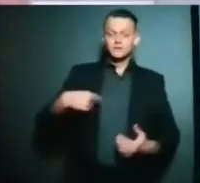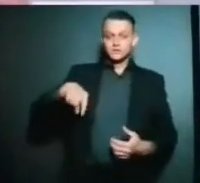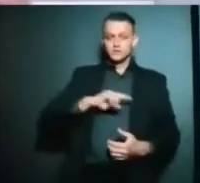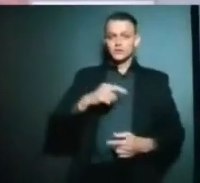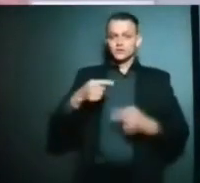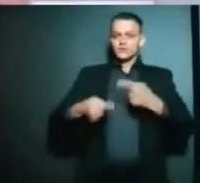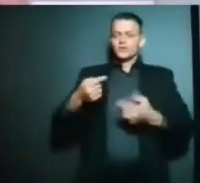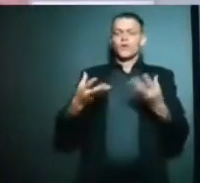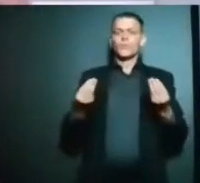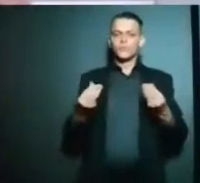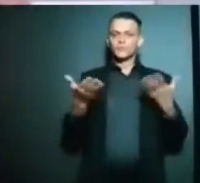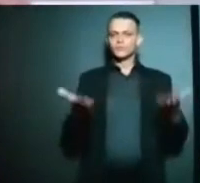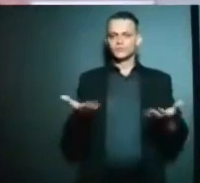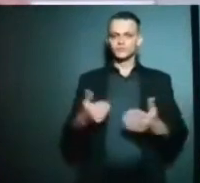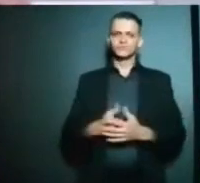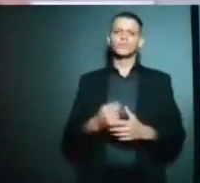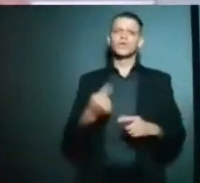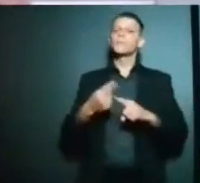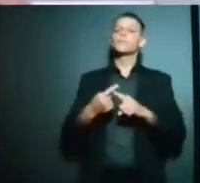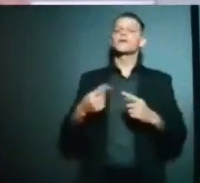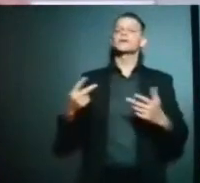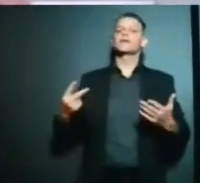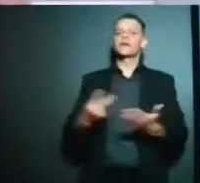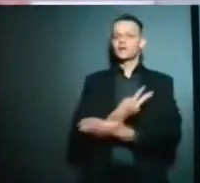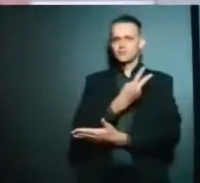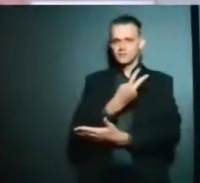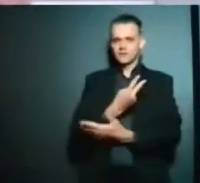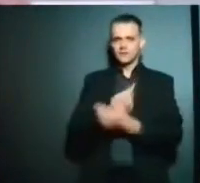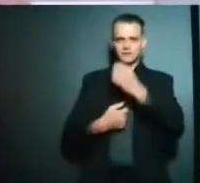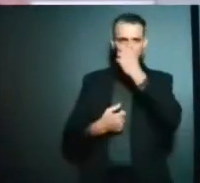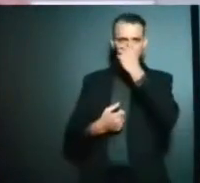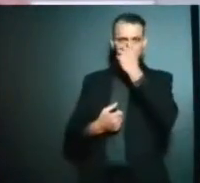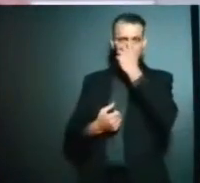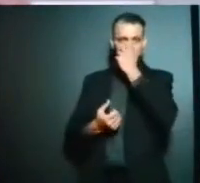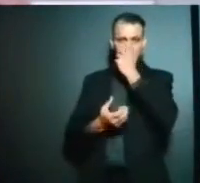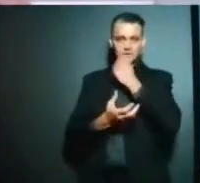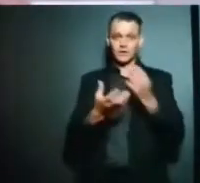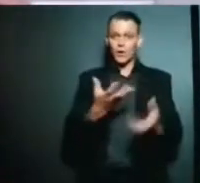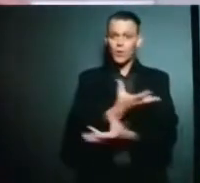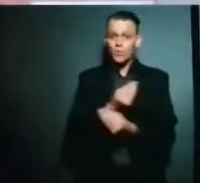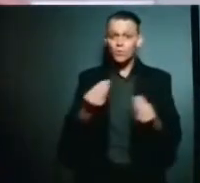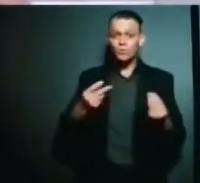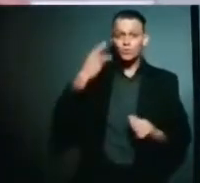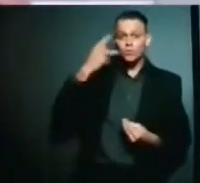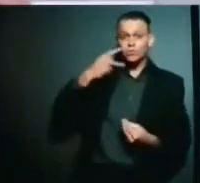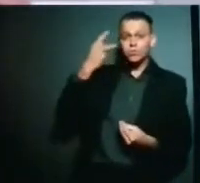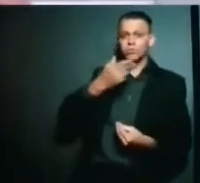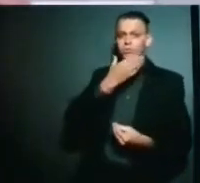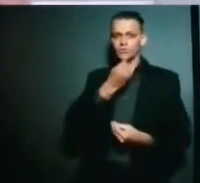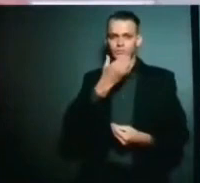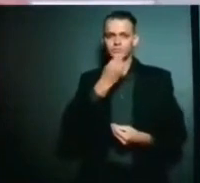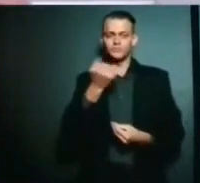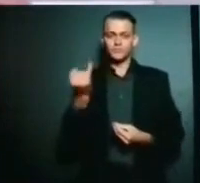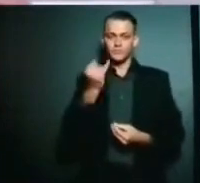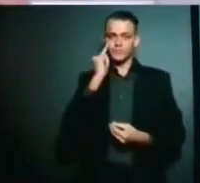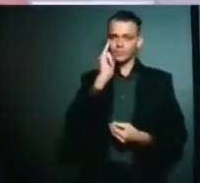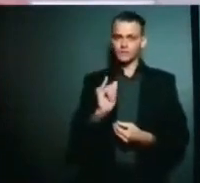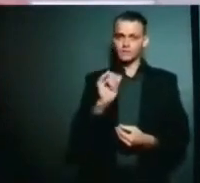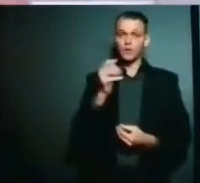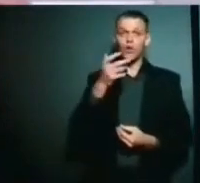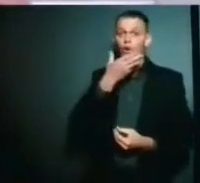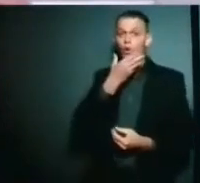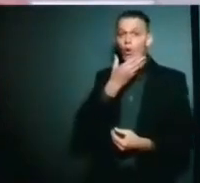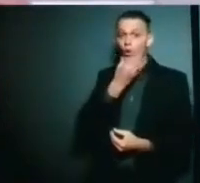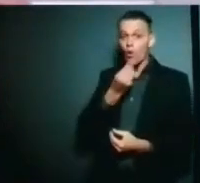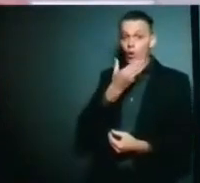muito sobre isso. E por que isso acontece no fim das contas? Muitos parlamentares homens, é importante falar isso, muitos